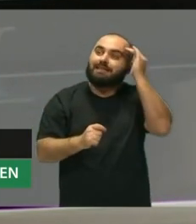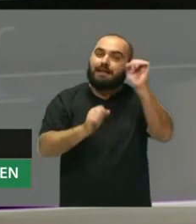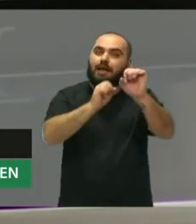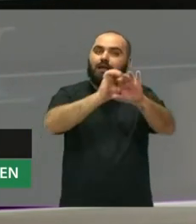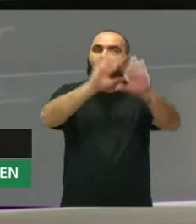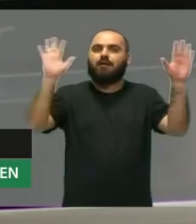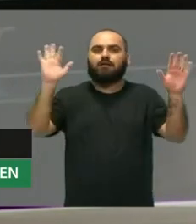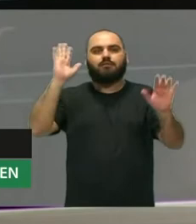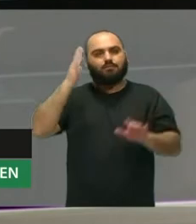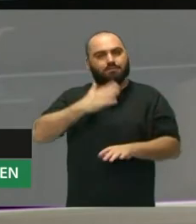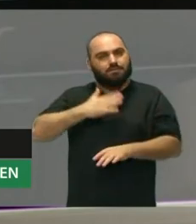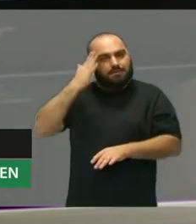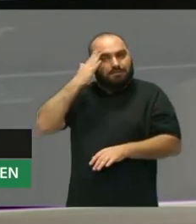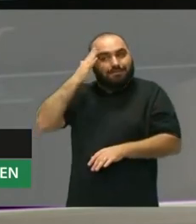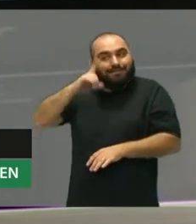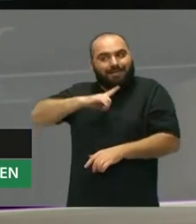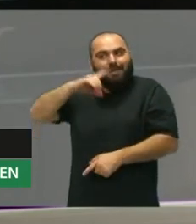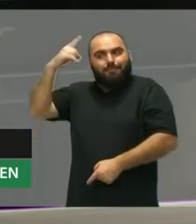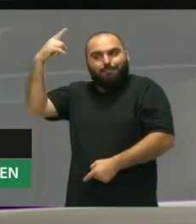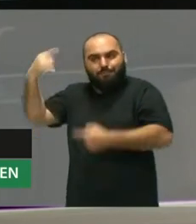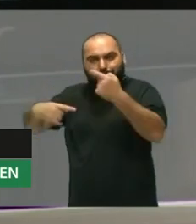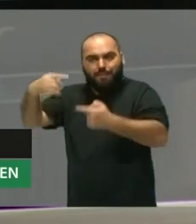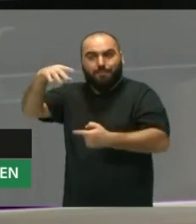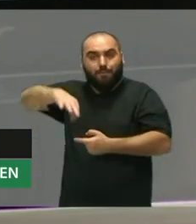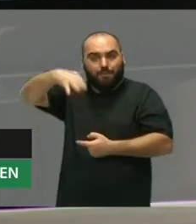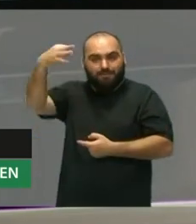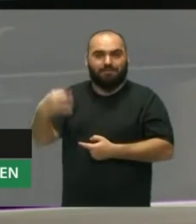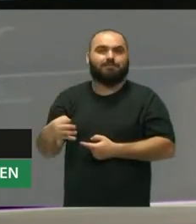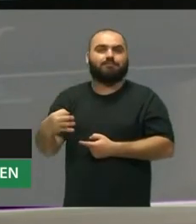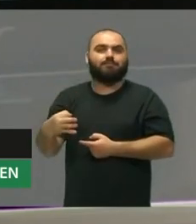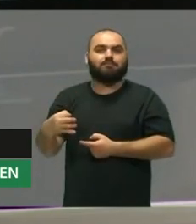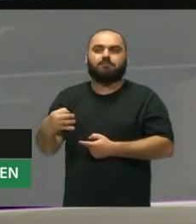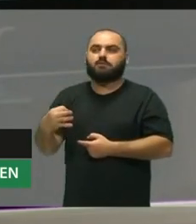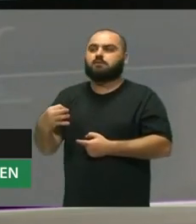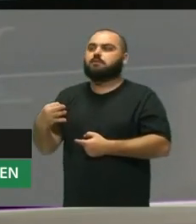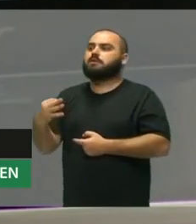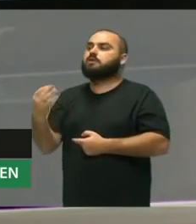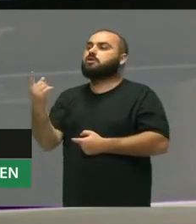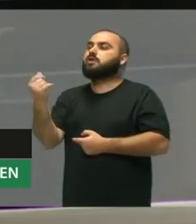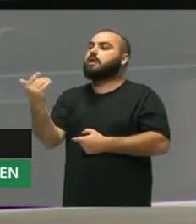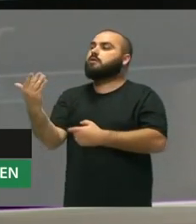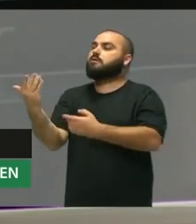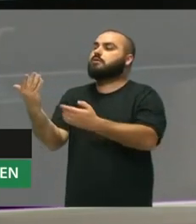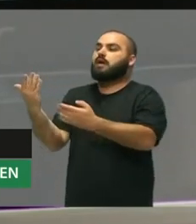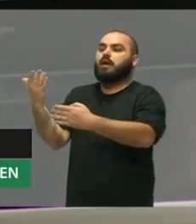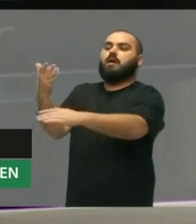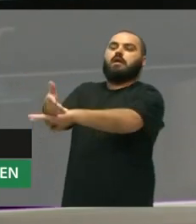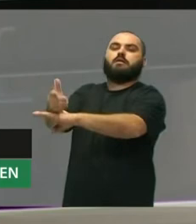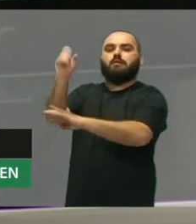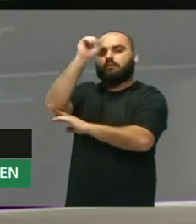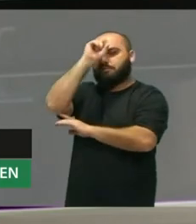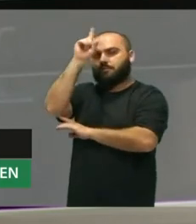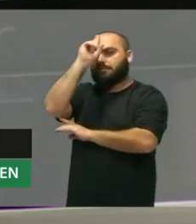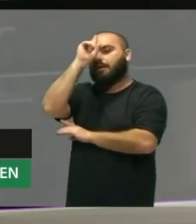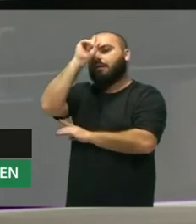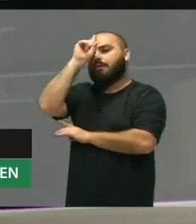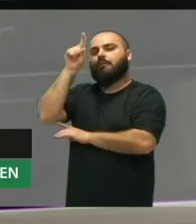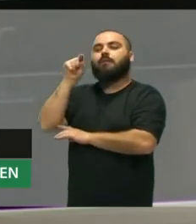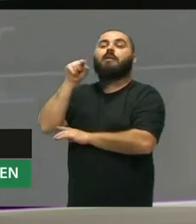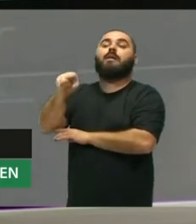de qualidade, a transparência da entrada dos recursos do hospital e de o que existe